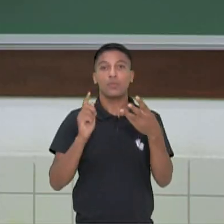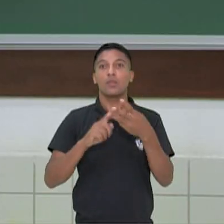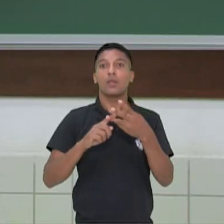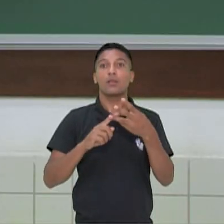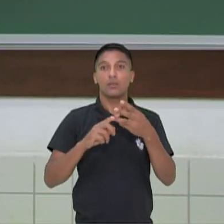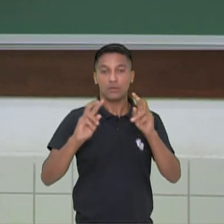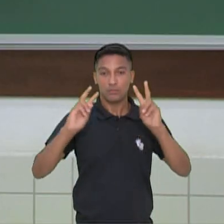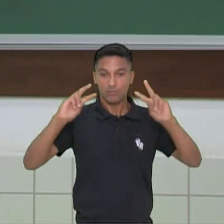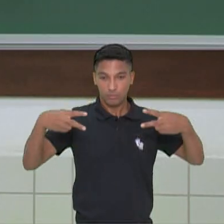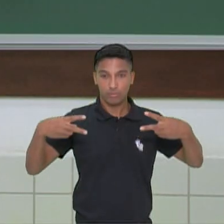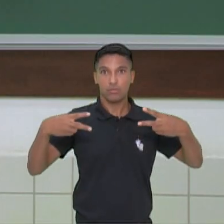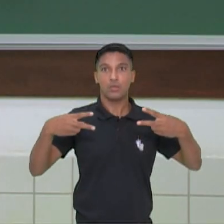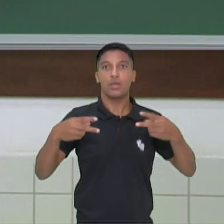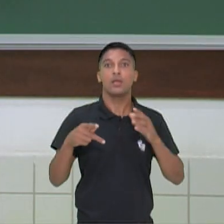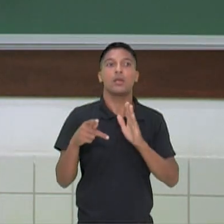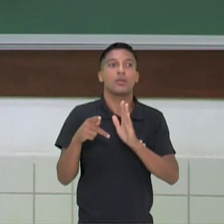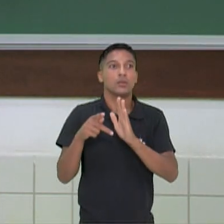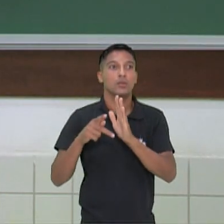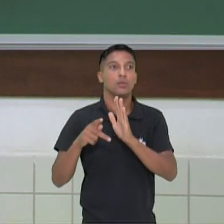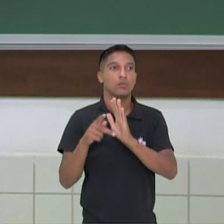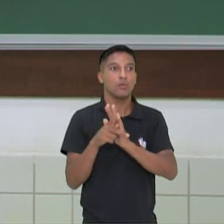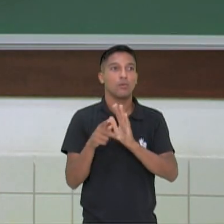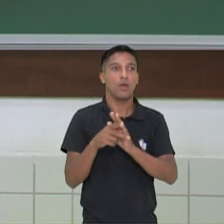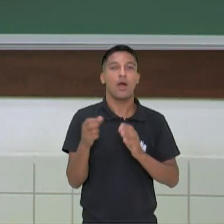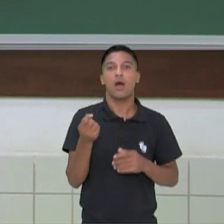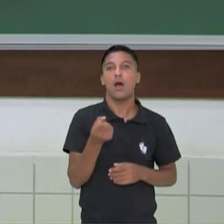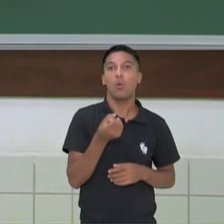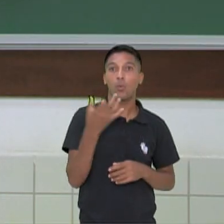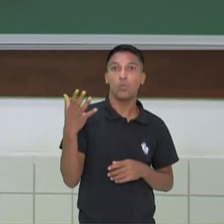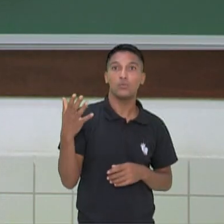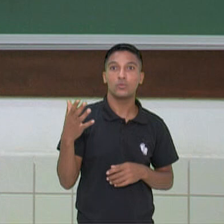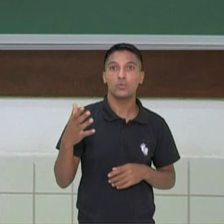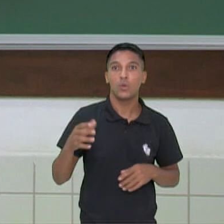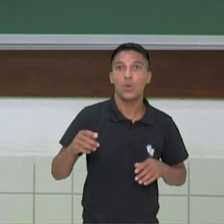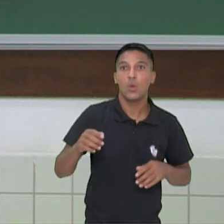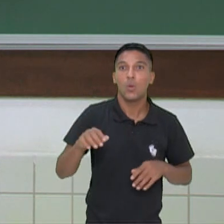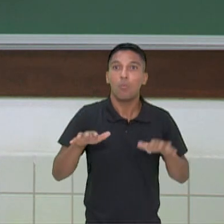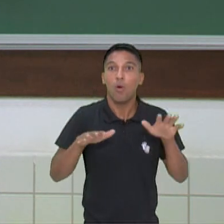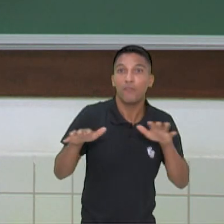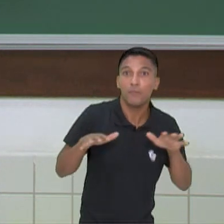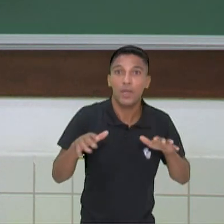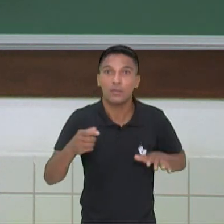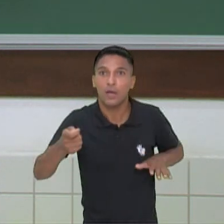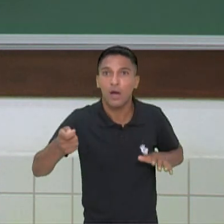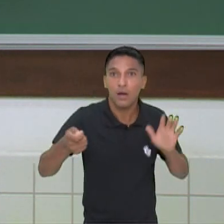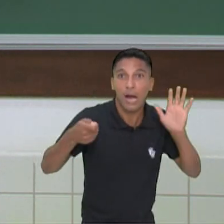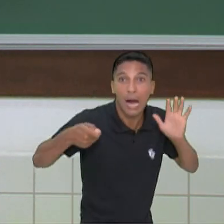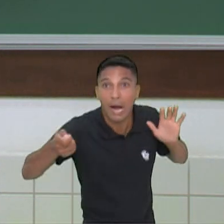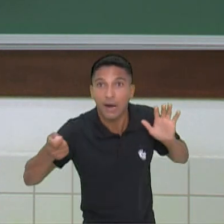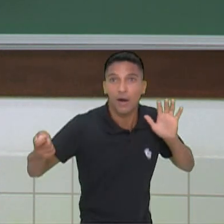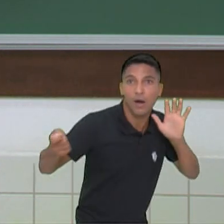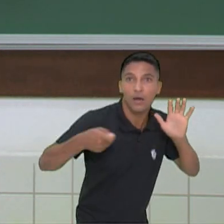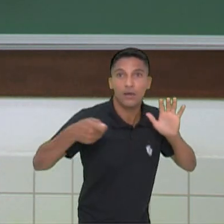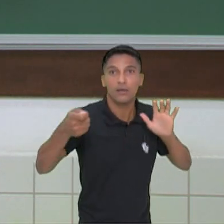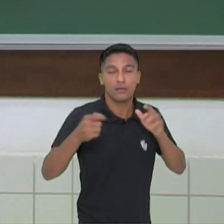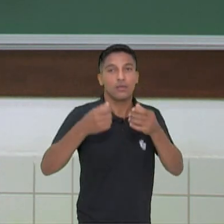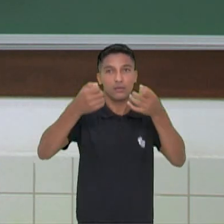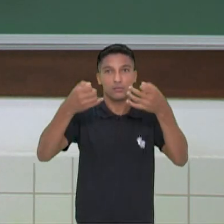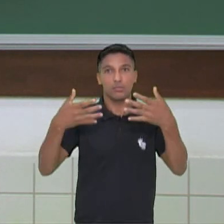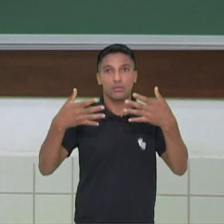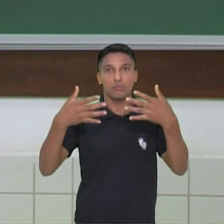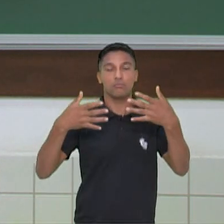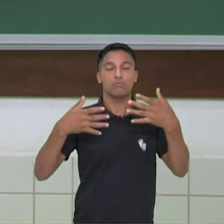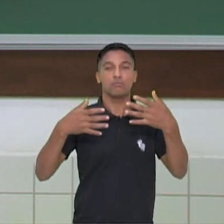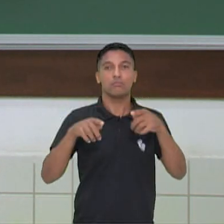né Eu tentei achar uma arma um florete uma espada aqui para 16 né mas infelizmente